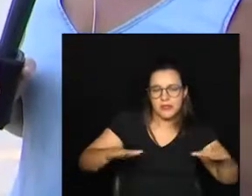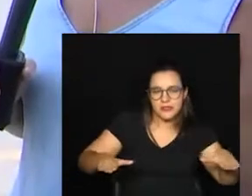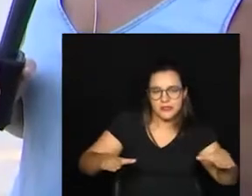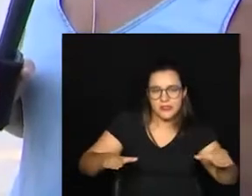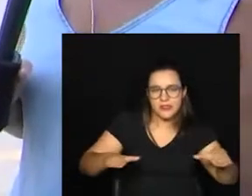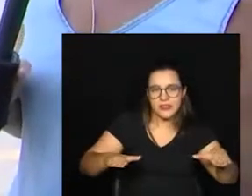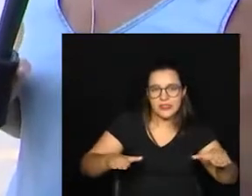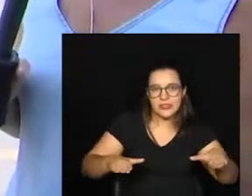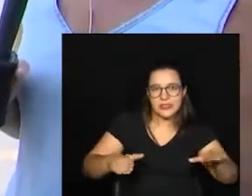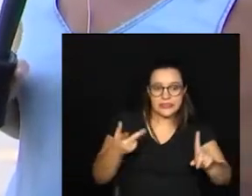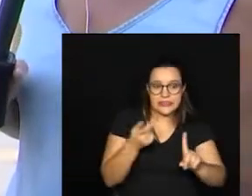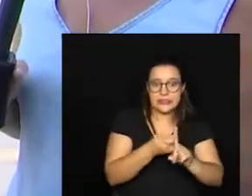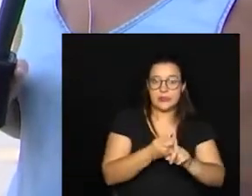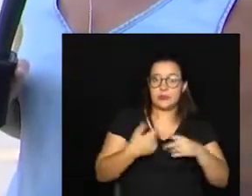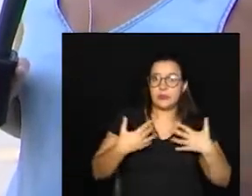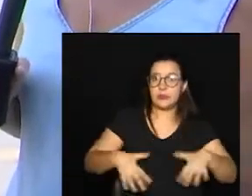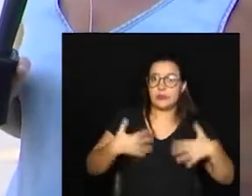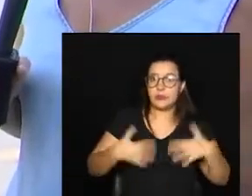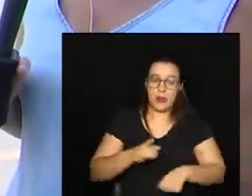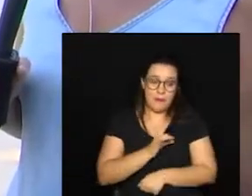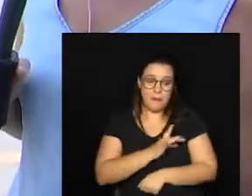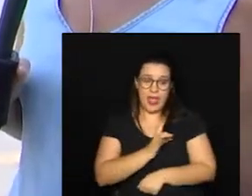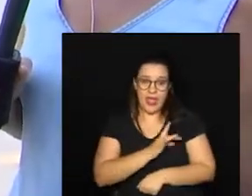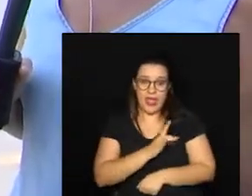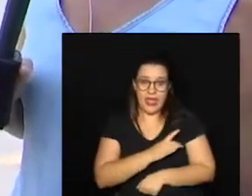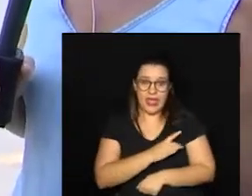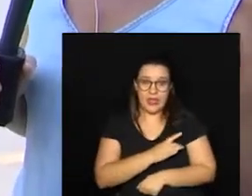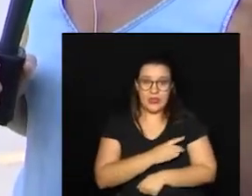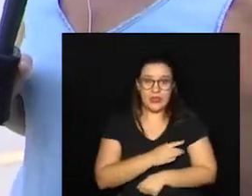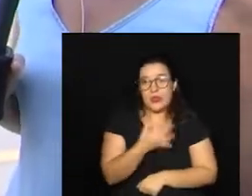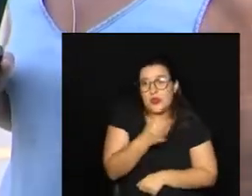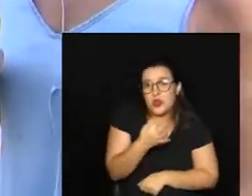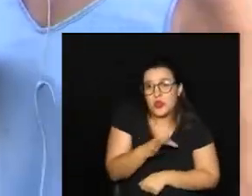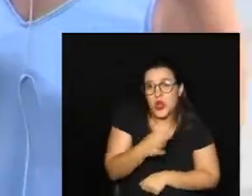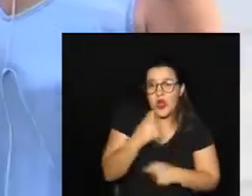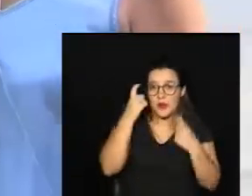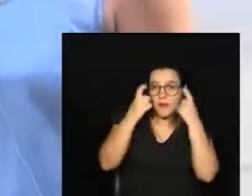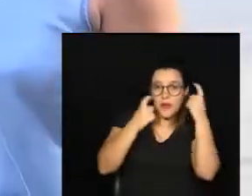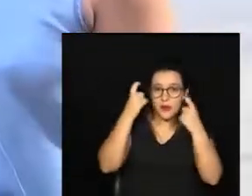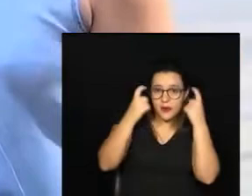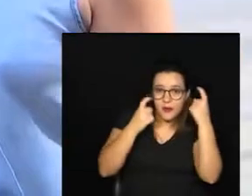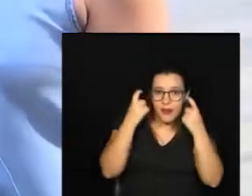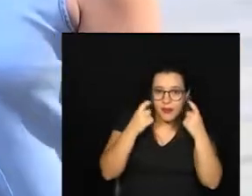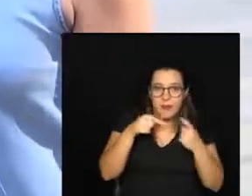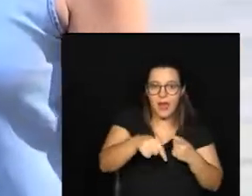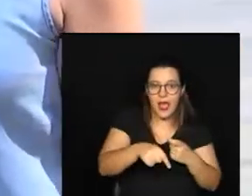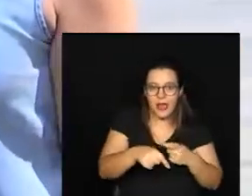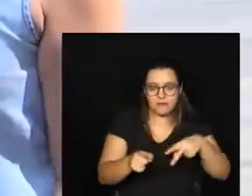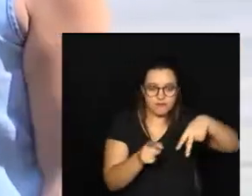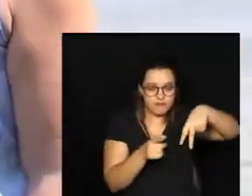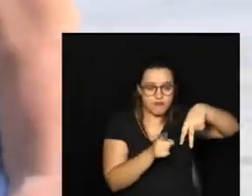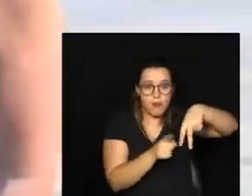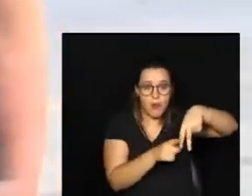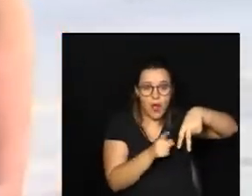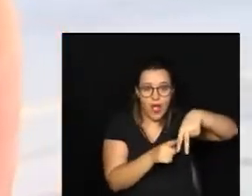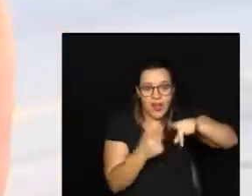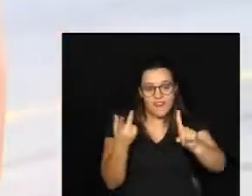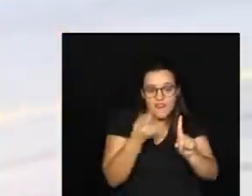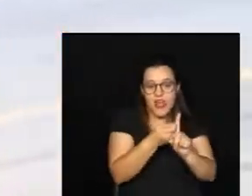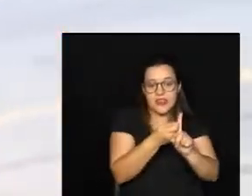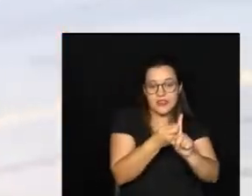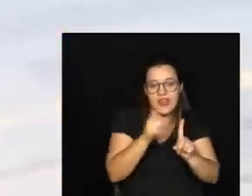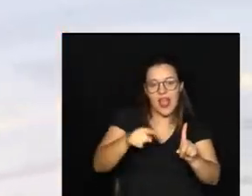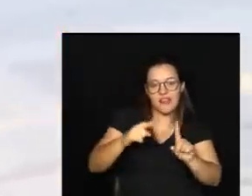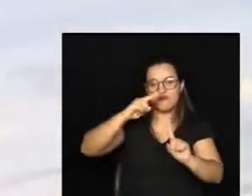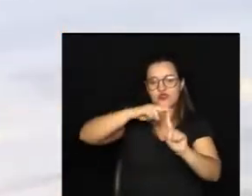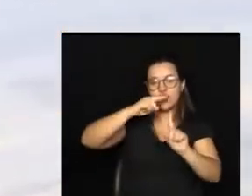quando se fala de vacina, a criança pensa na injeção. Não é o caso nesse momento, porque aqui se fala das gotinhas. Mas ainda assim é